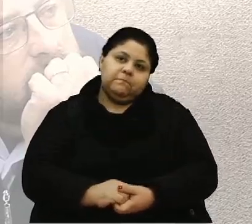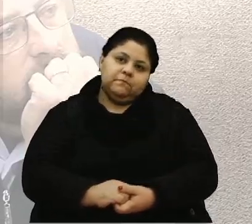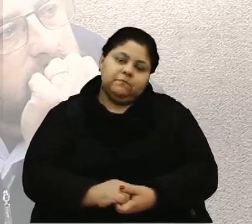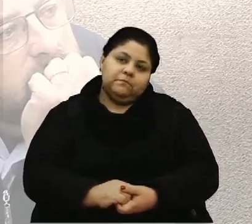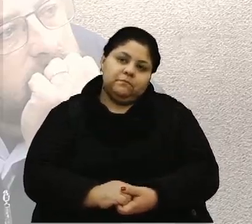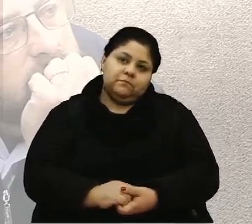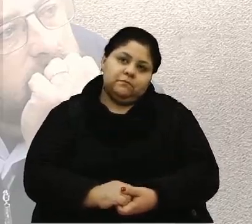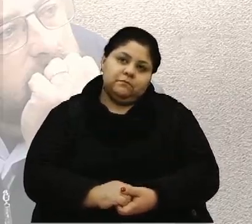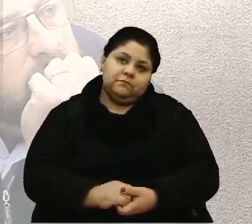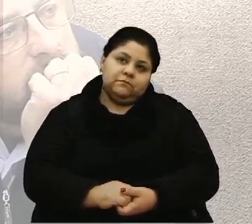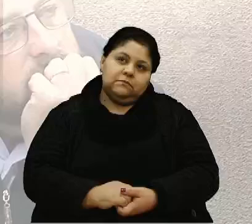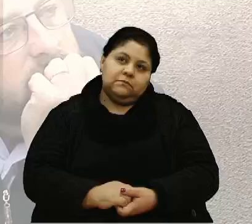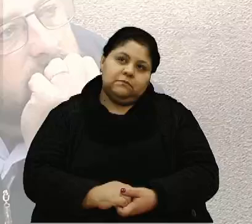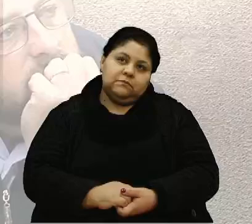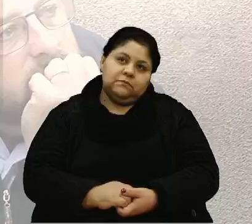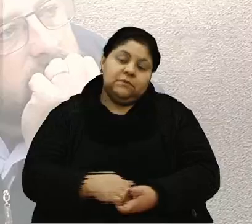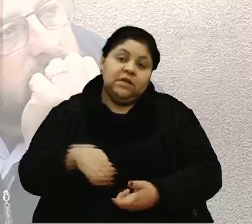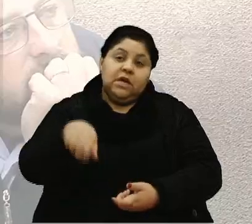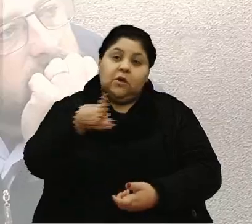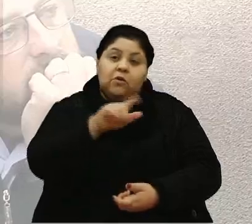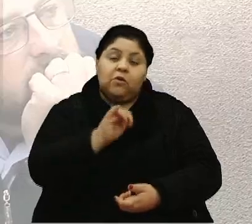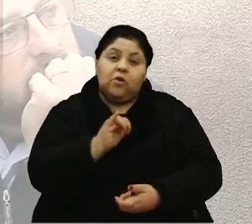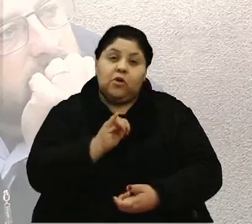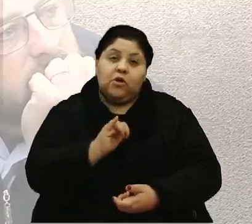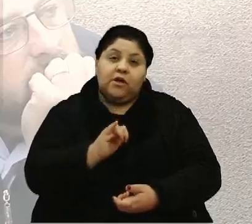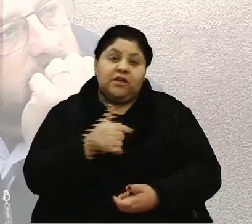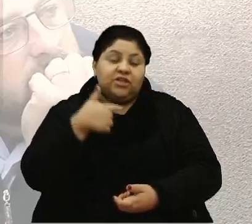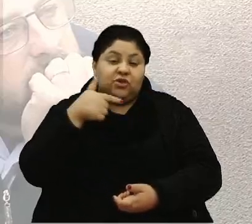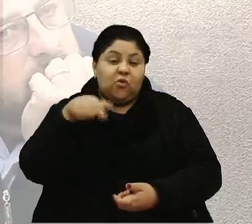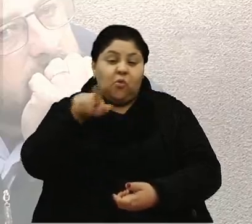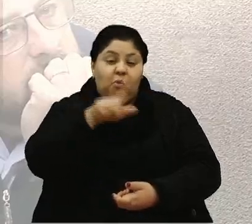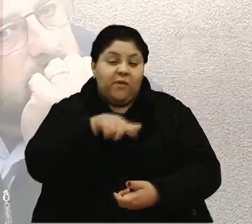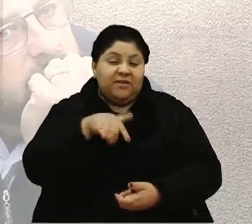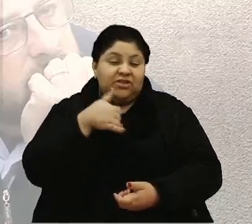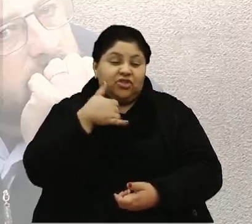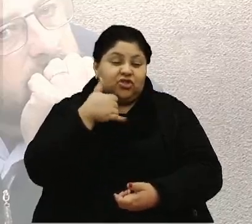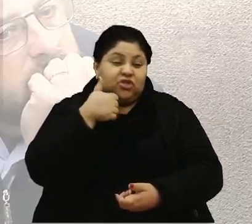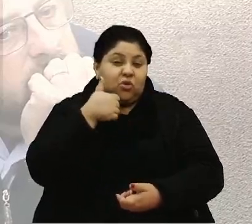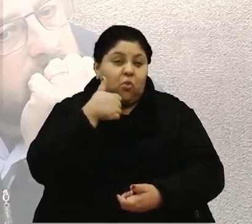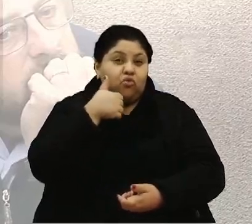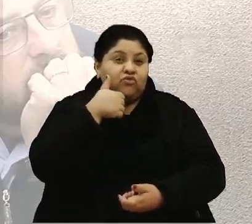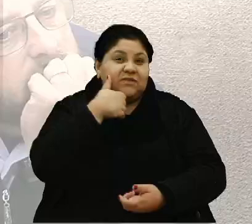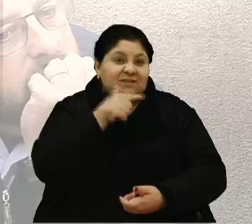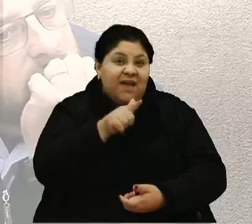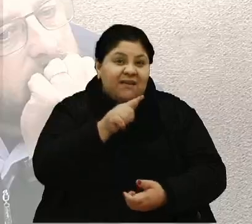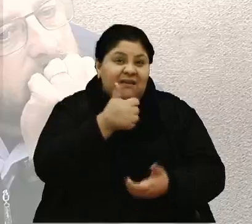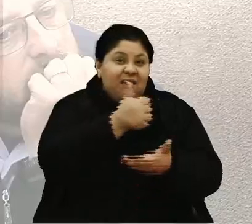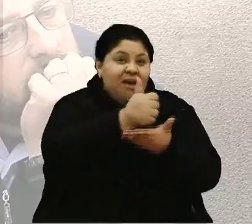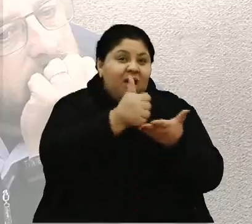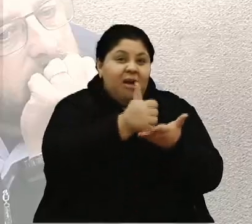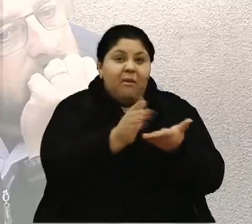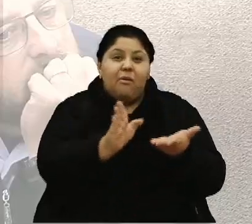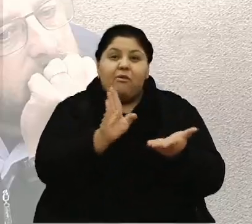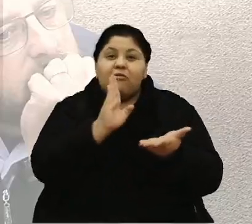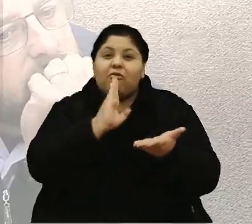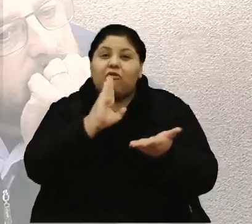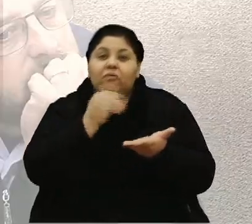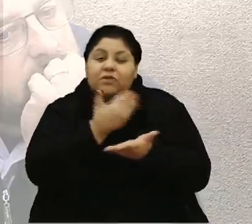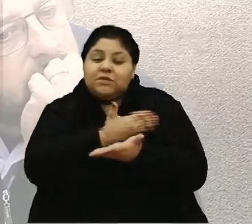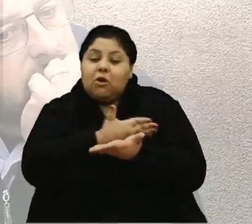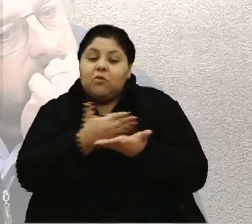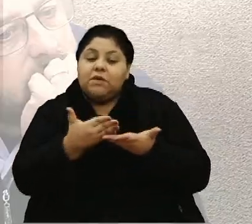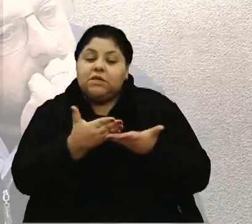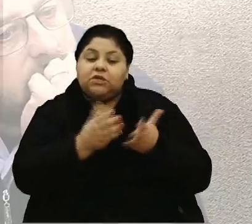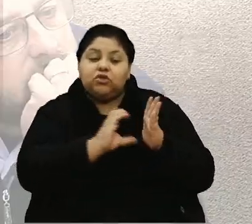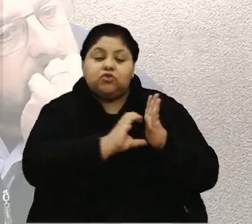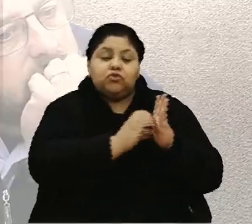E quando a gente pula de galho em galho, que a gente não consegue ter a base, conhecer o fruto, da onde vem o partido, quem